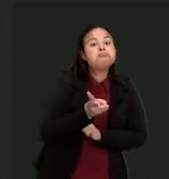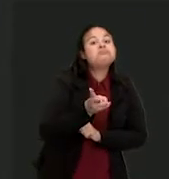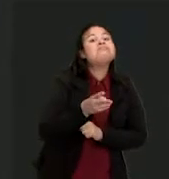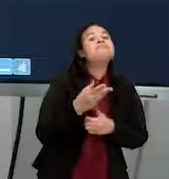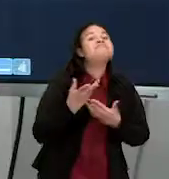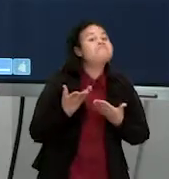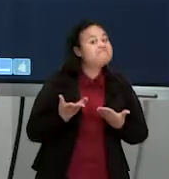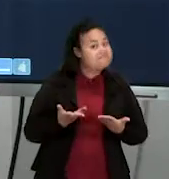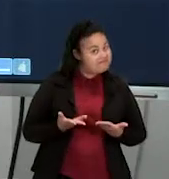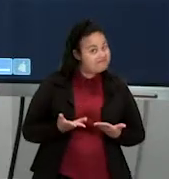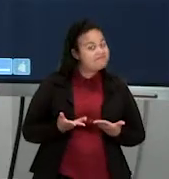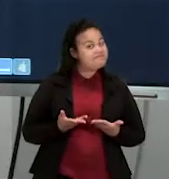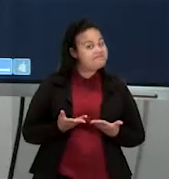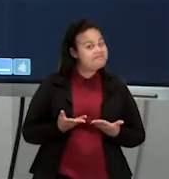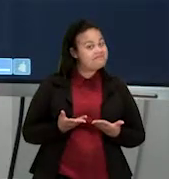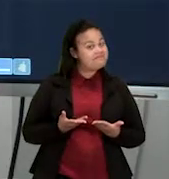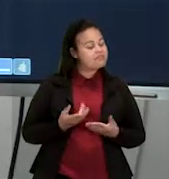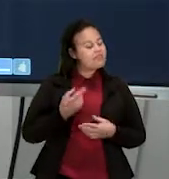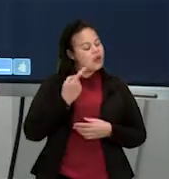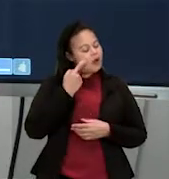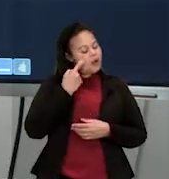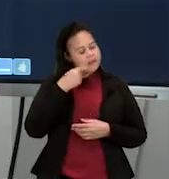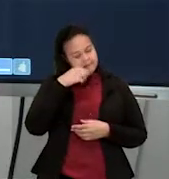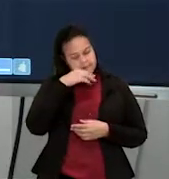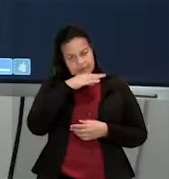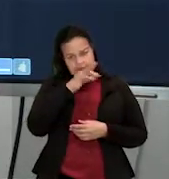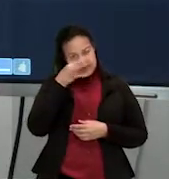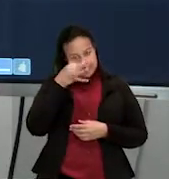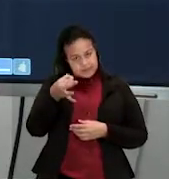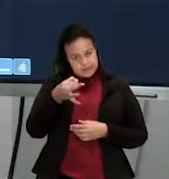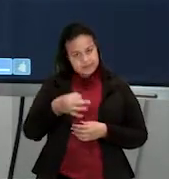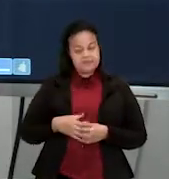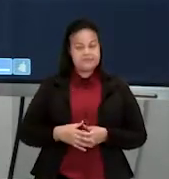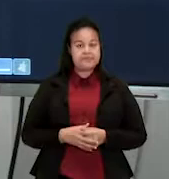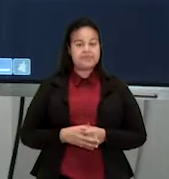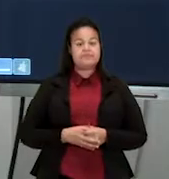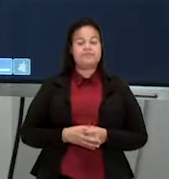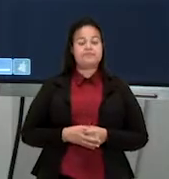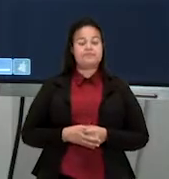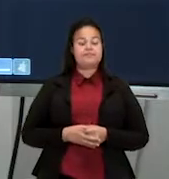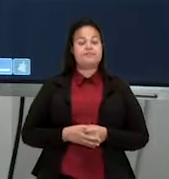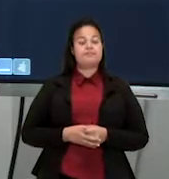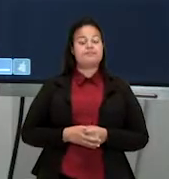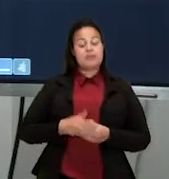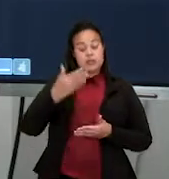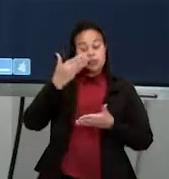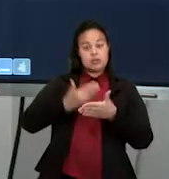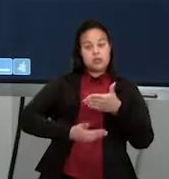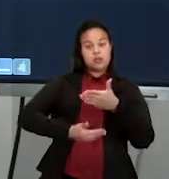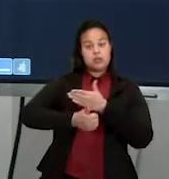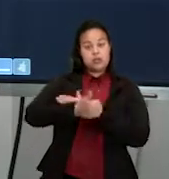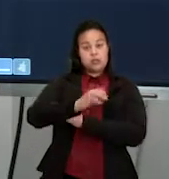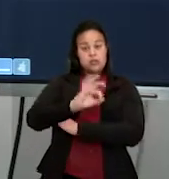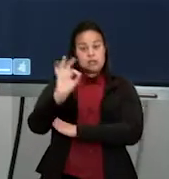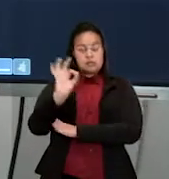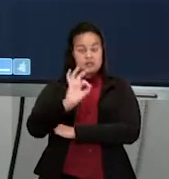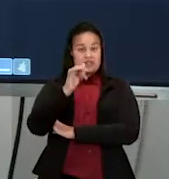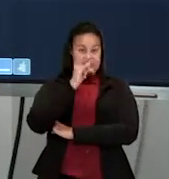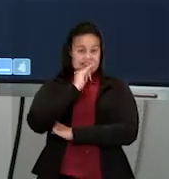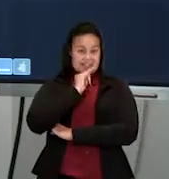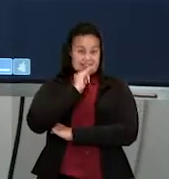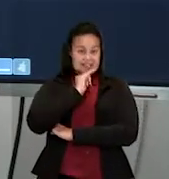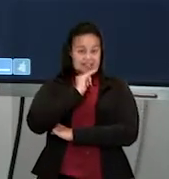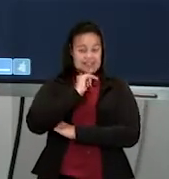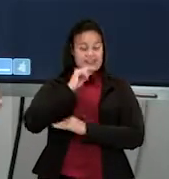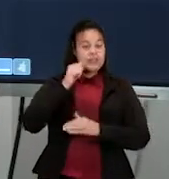valor original? Veja bem, ó, você deu um desconto de 10%, por exemplo, você comprou